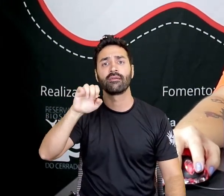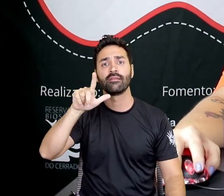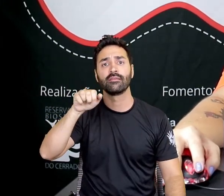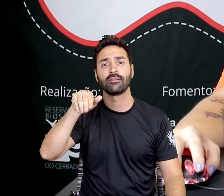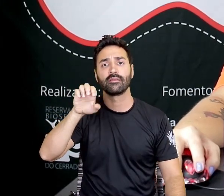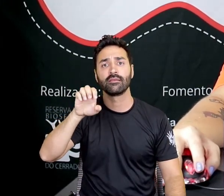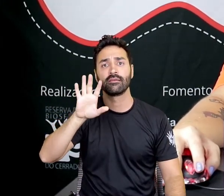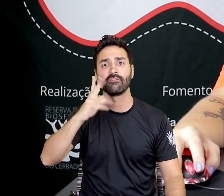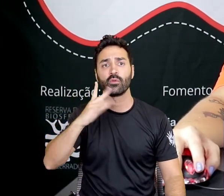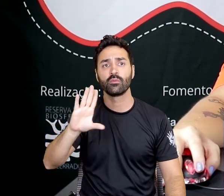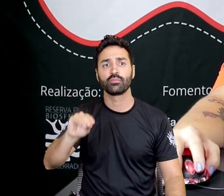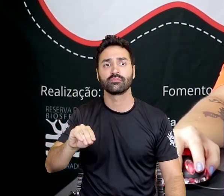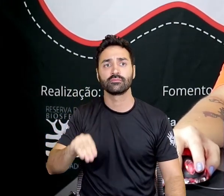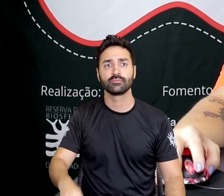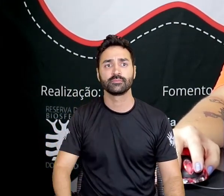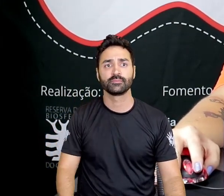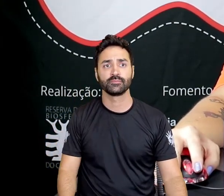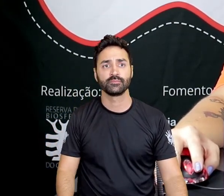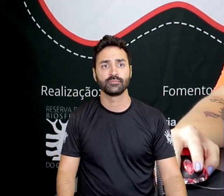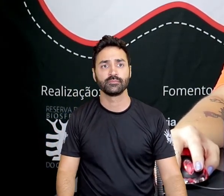mão. Tá?